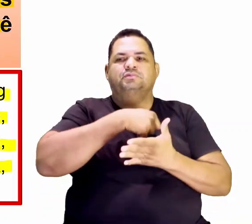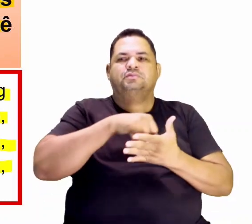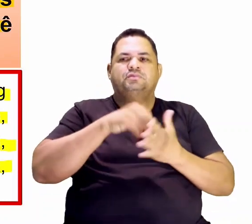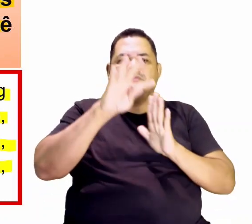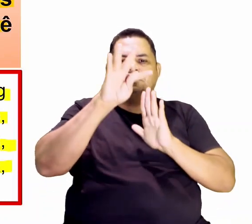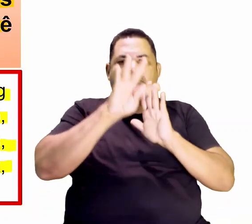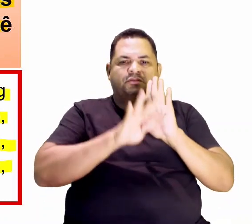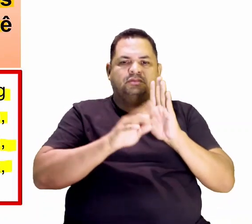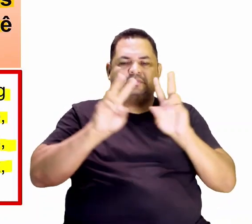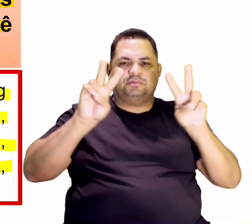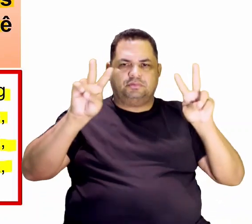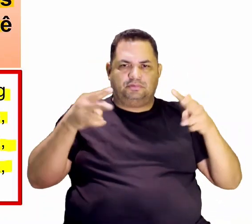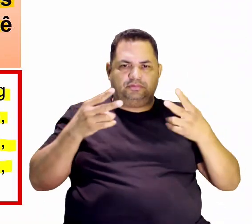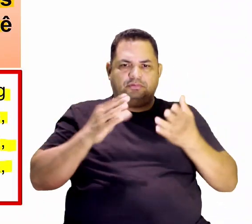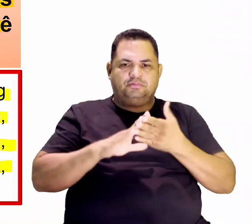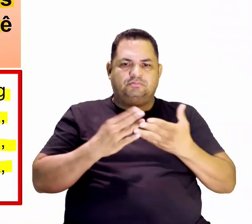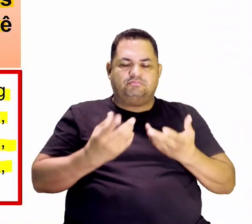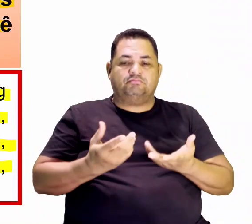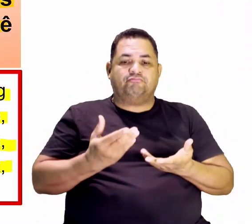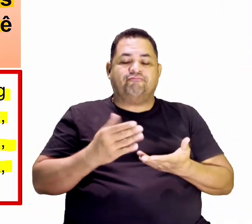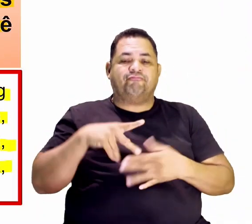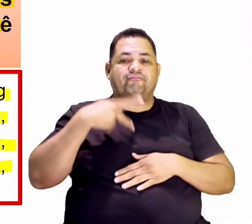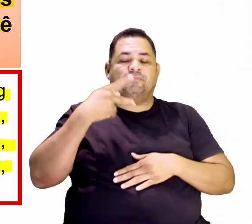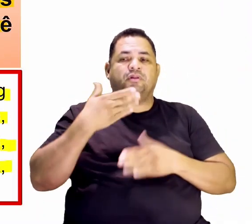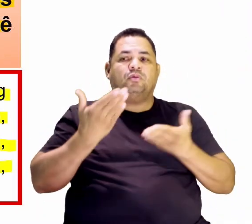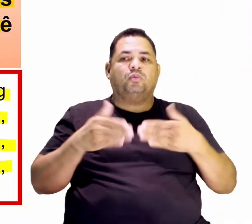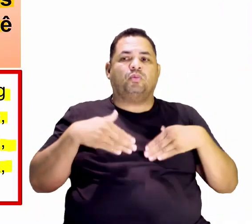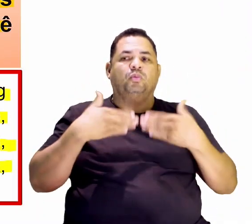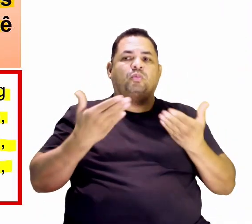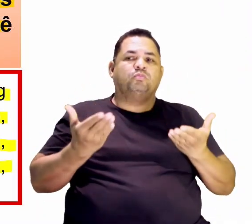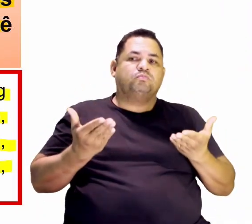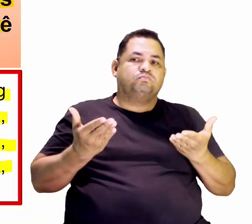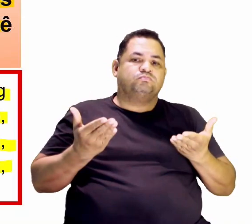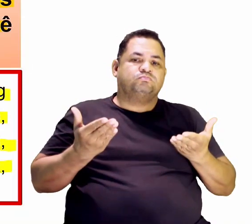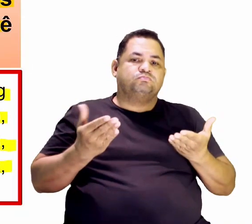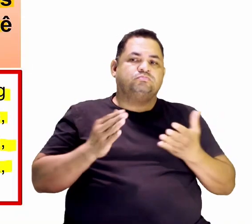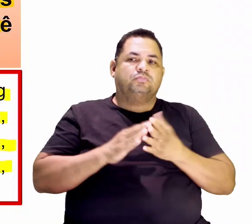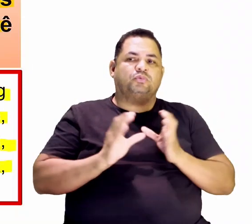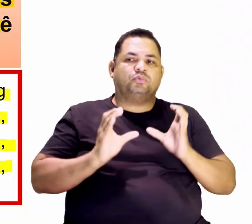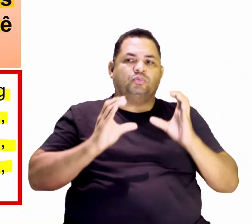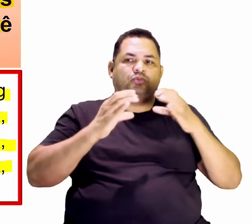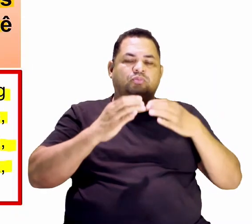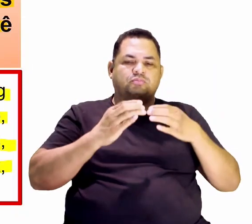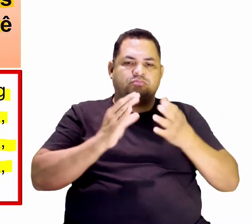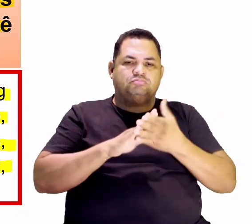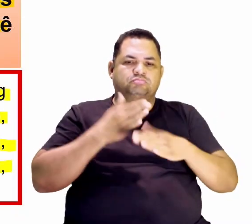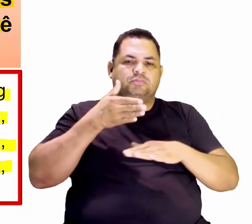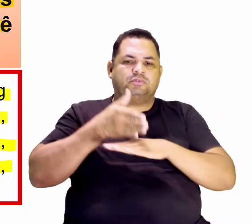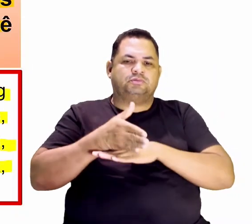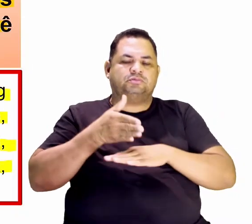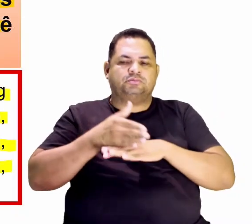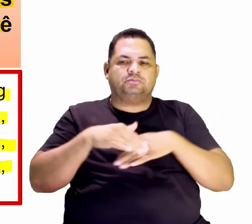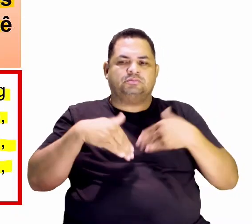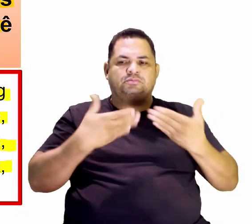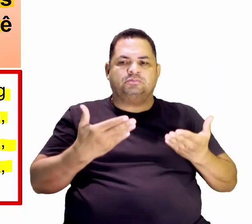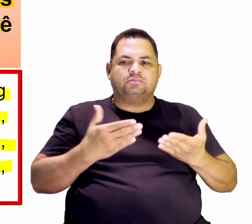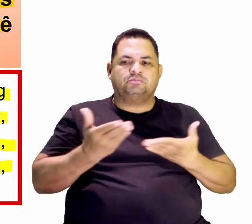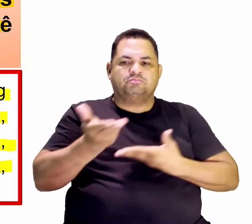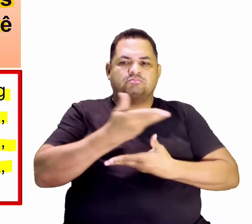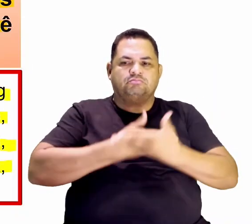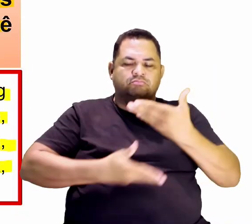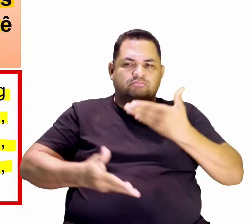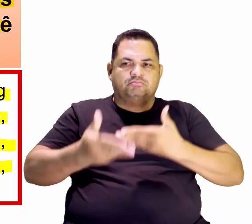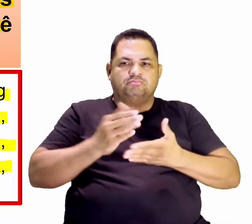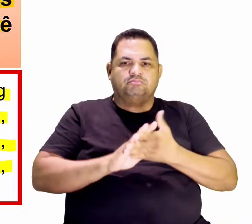essa temática e dizendo de qual tribo você participa, qual delas você interage.